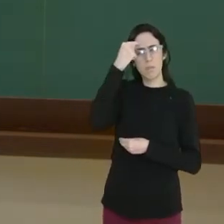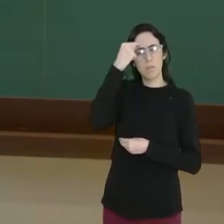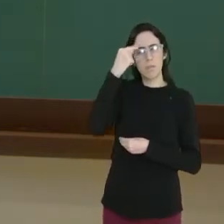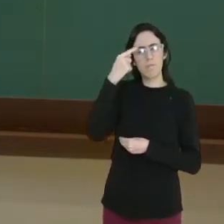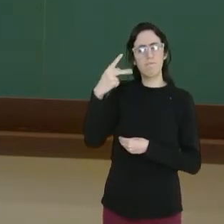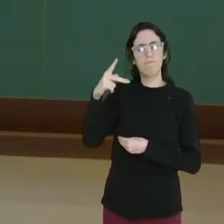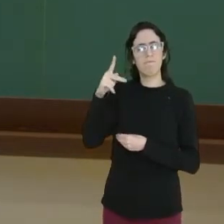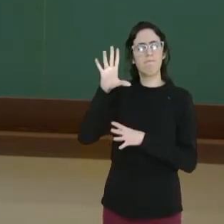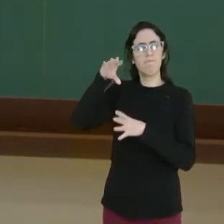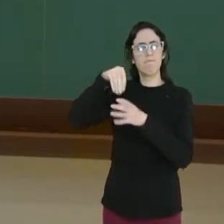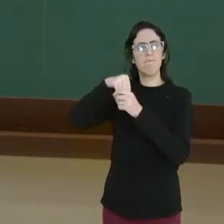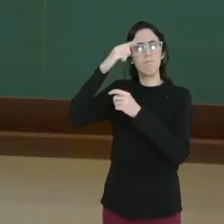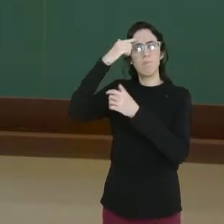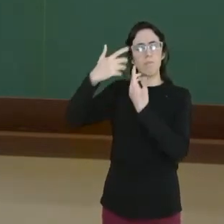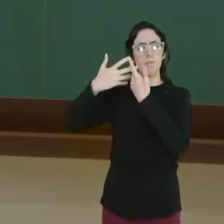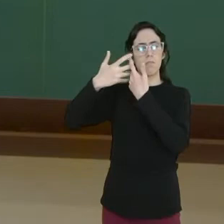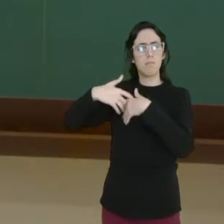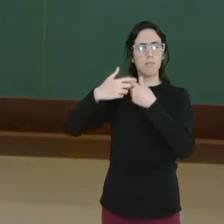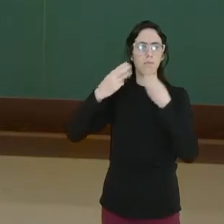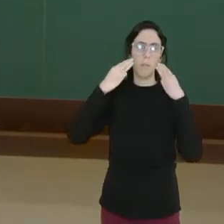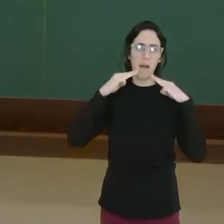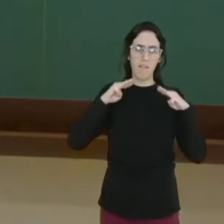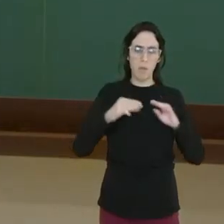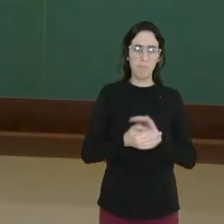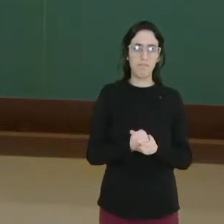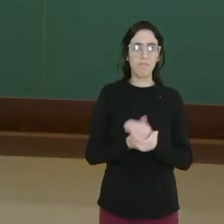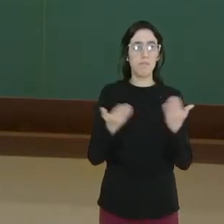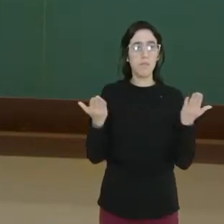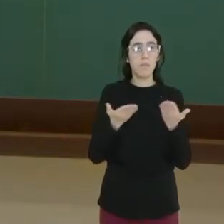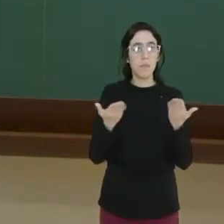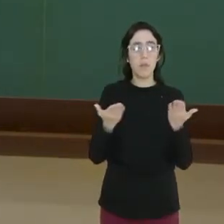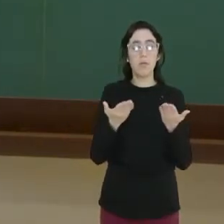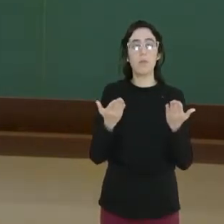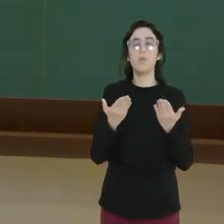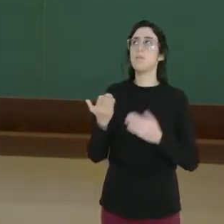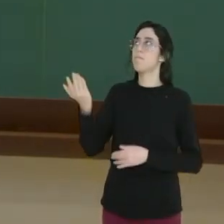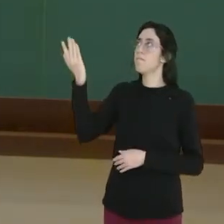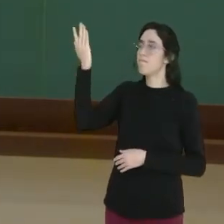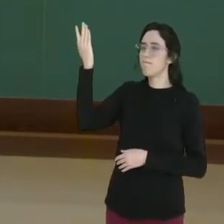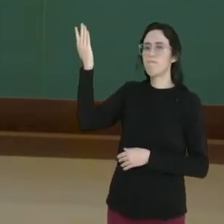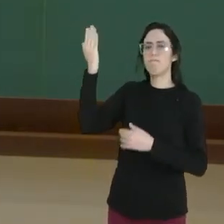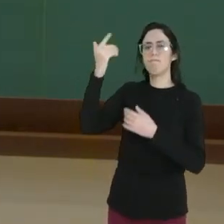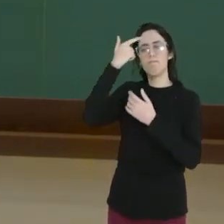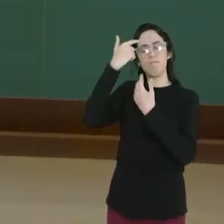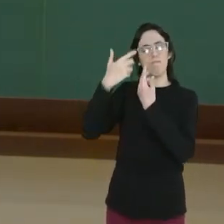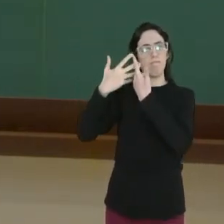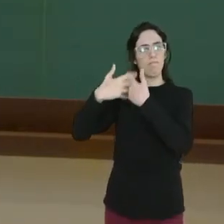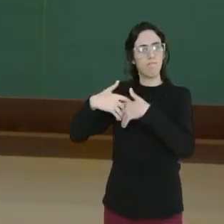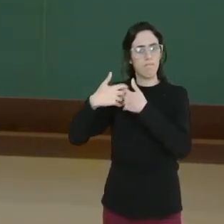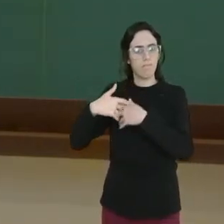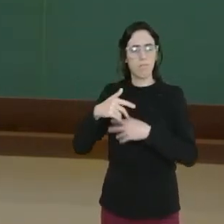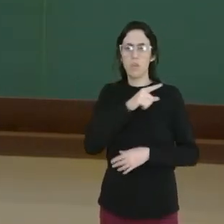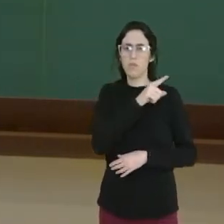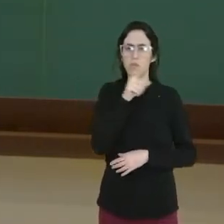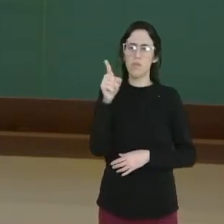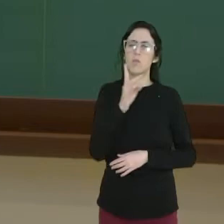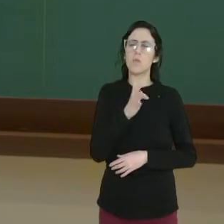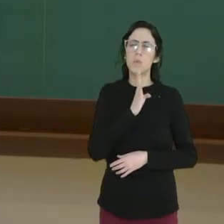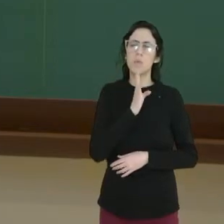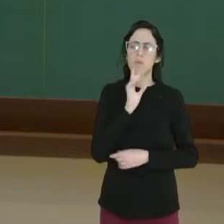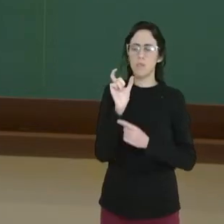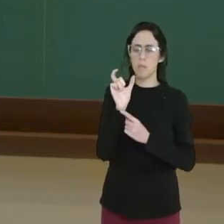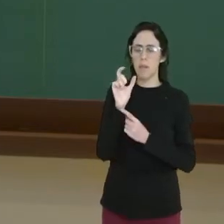de Maquiavel. Vamos aqui para uma pequena e breve reflexão. Você já ouviu o termo